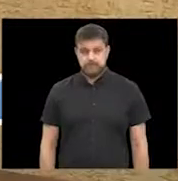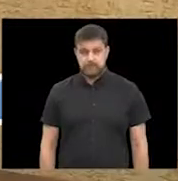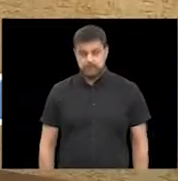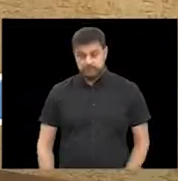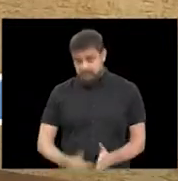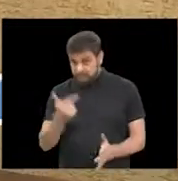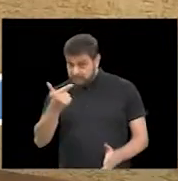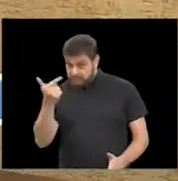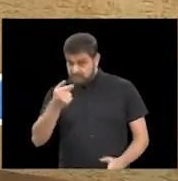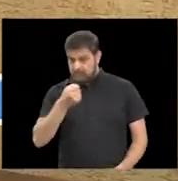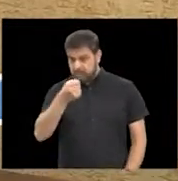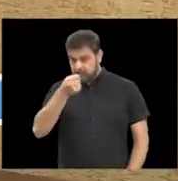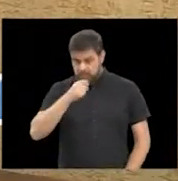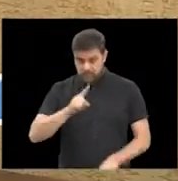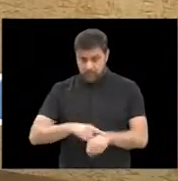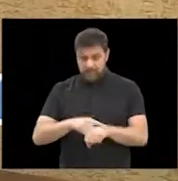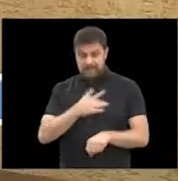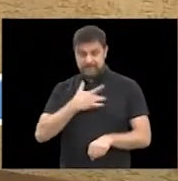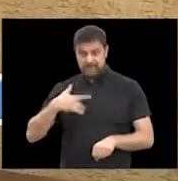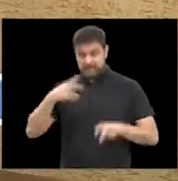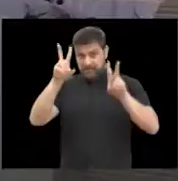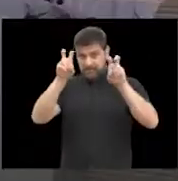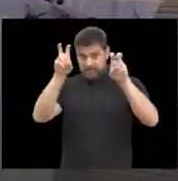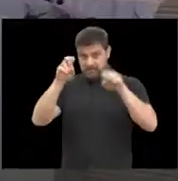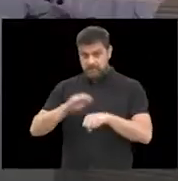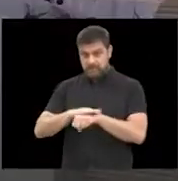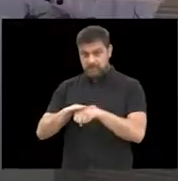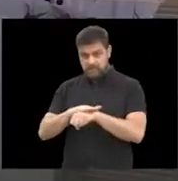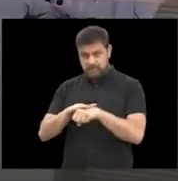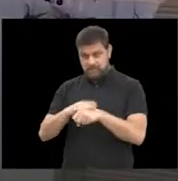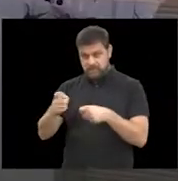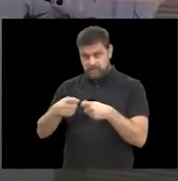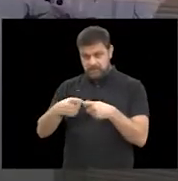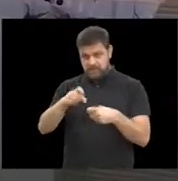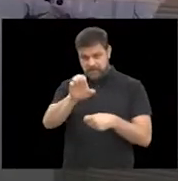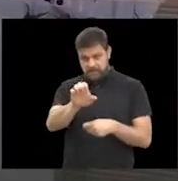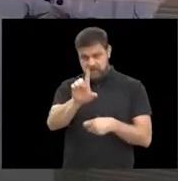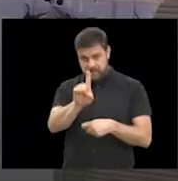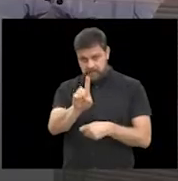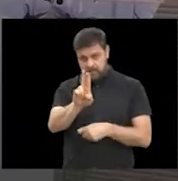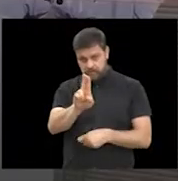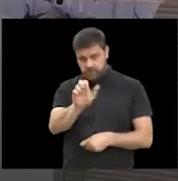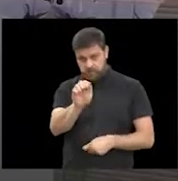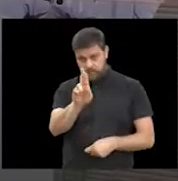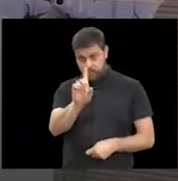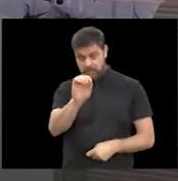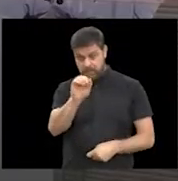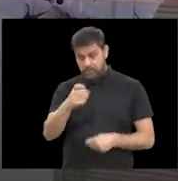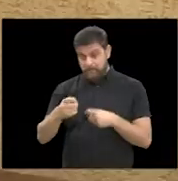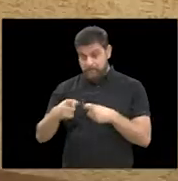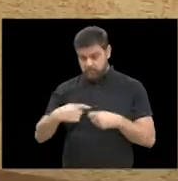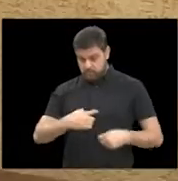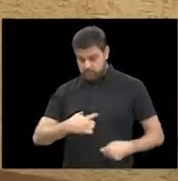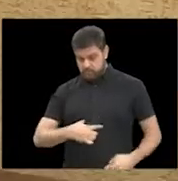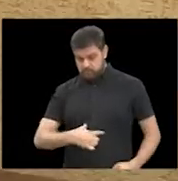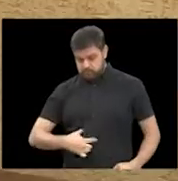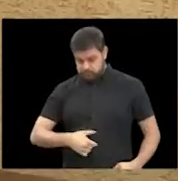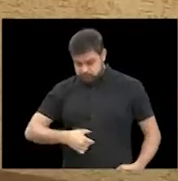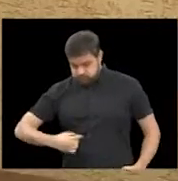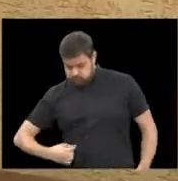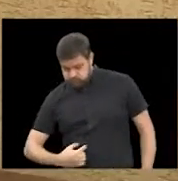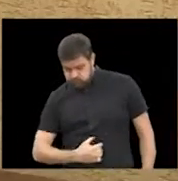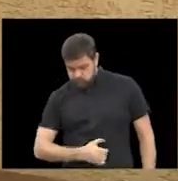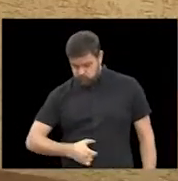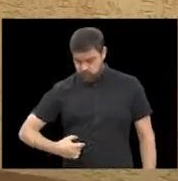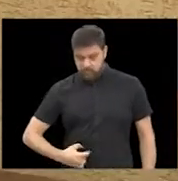Esse é o segundo bloco do Momento Saúde, que hoje está conversando com o Dr. Eduardo Henrique Filho, gastroenterologista. Nós estamos